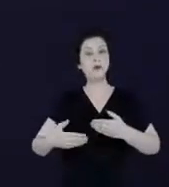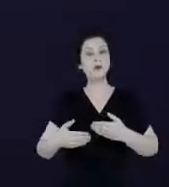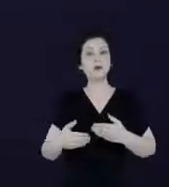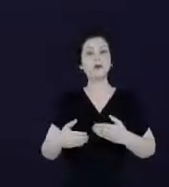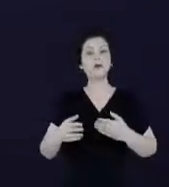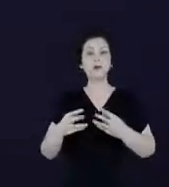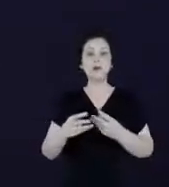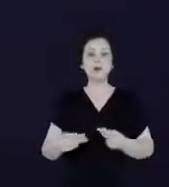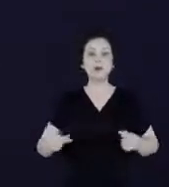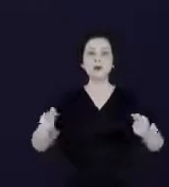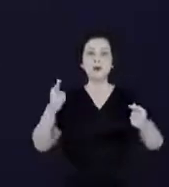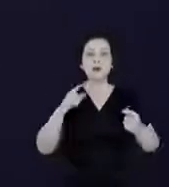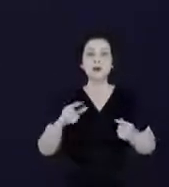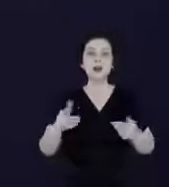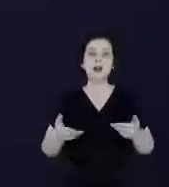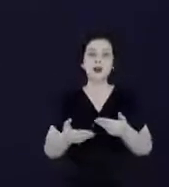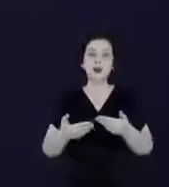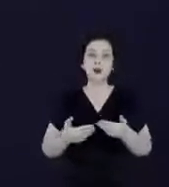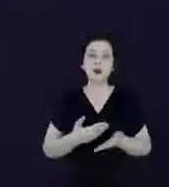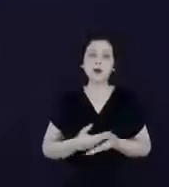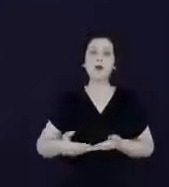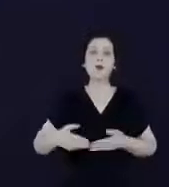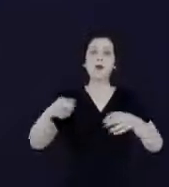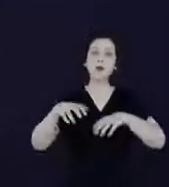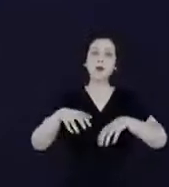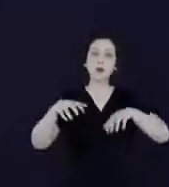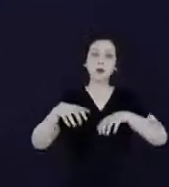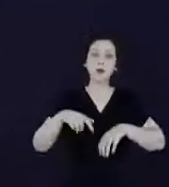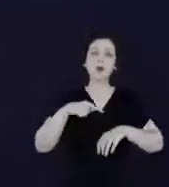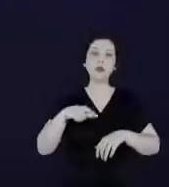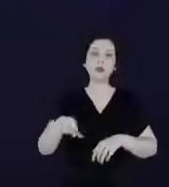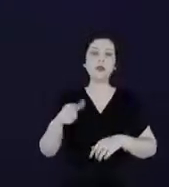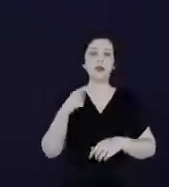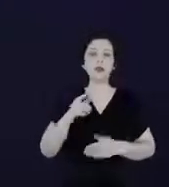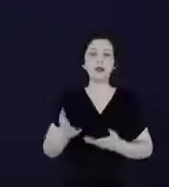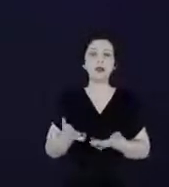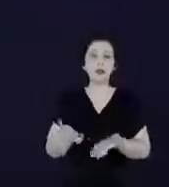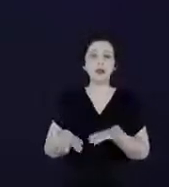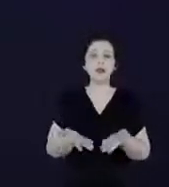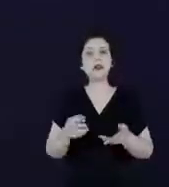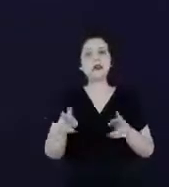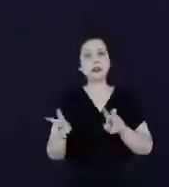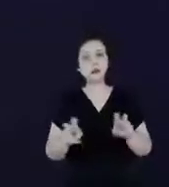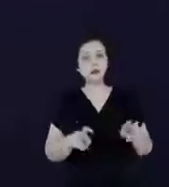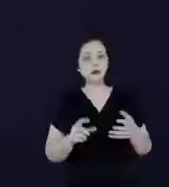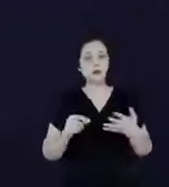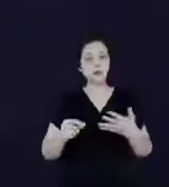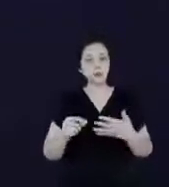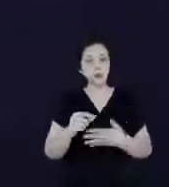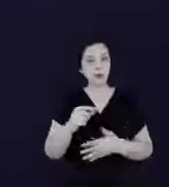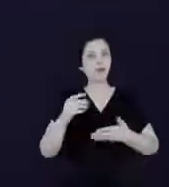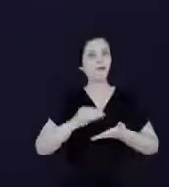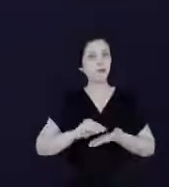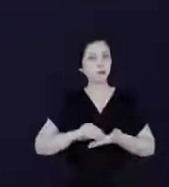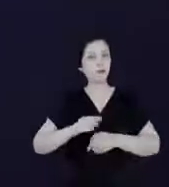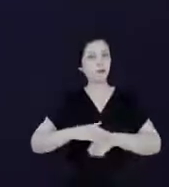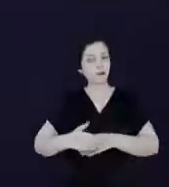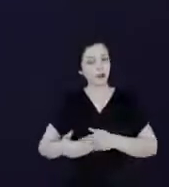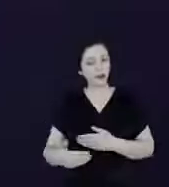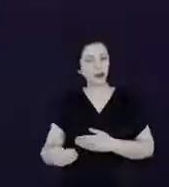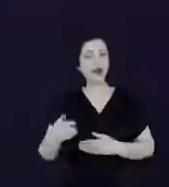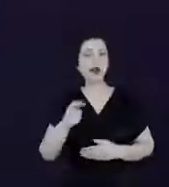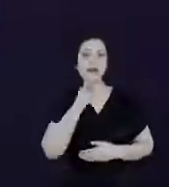do jeito que está começando agora, porque a gente tem um próximo ano tempo para tratar dessas questões que ficaram anotadas aqui na nossa caderneta, está anotada